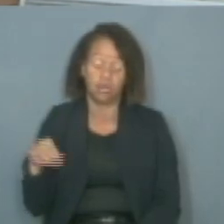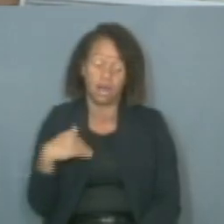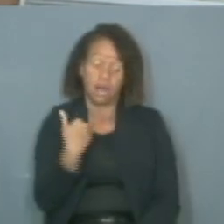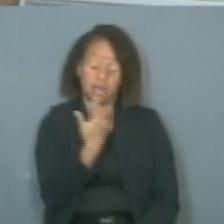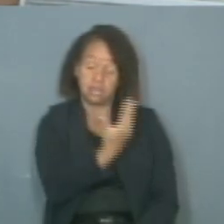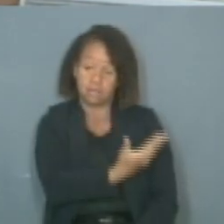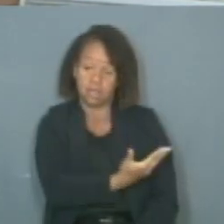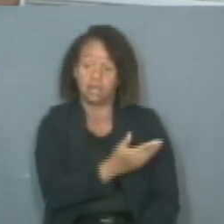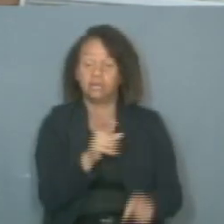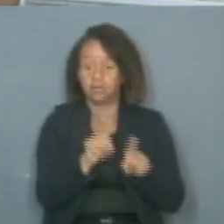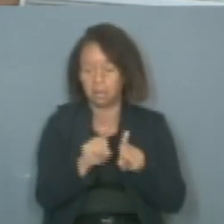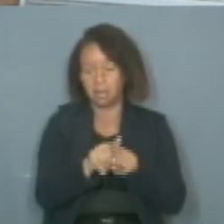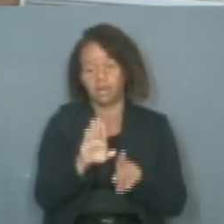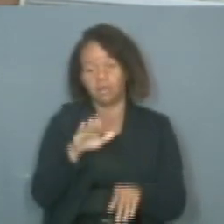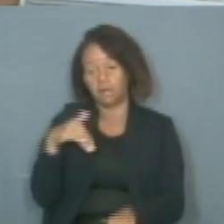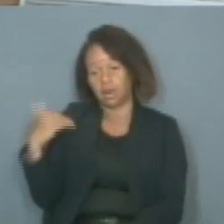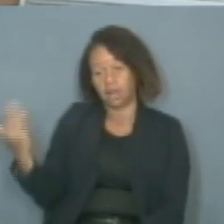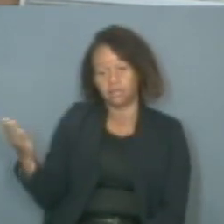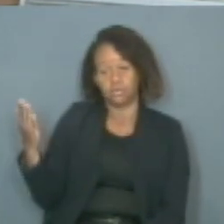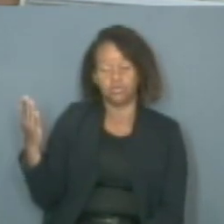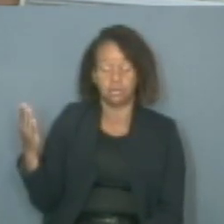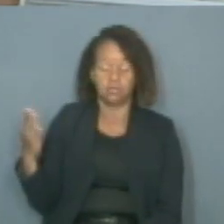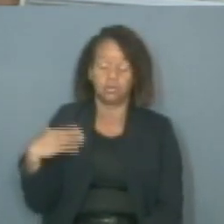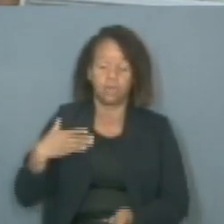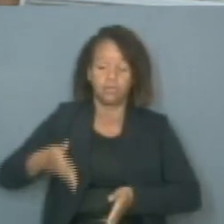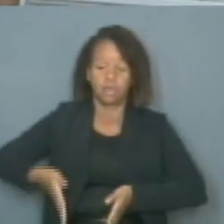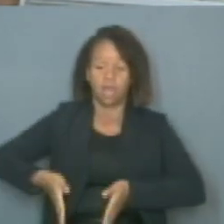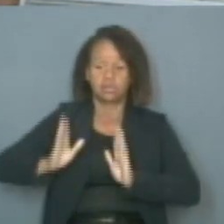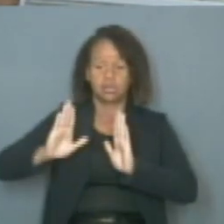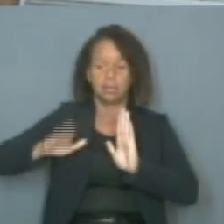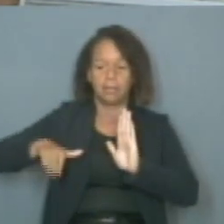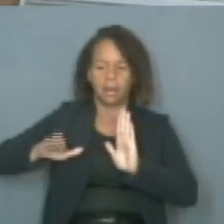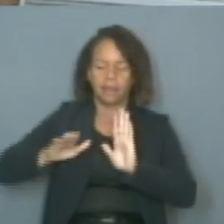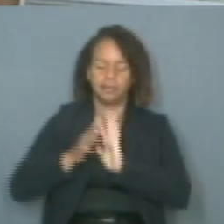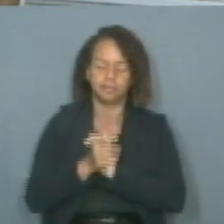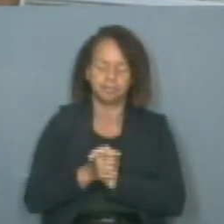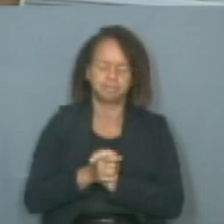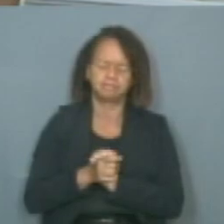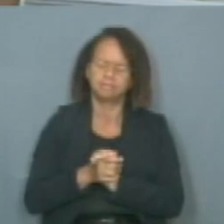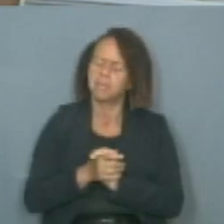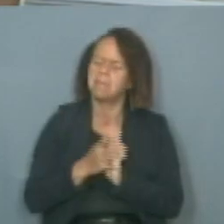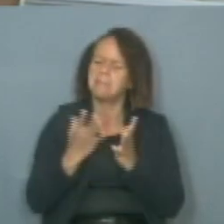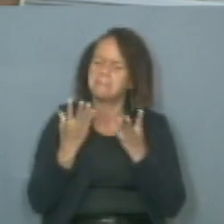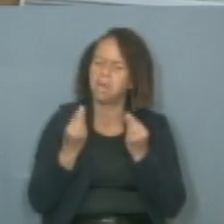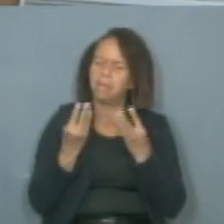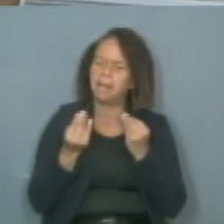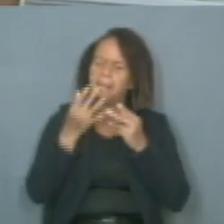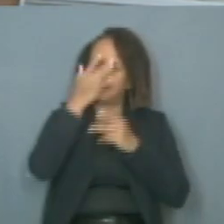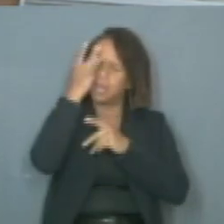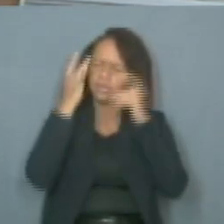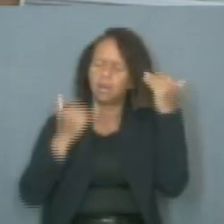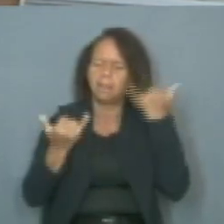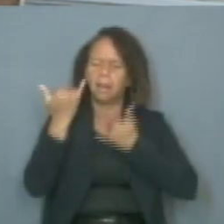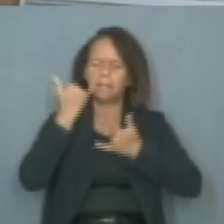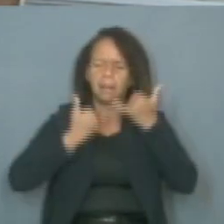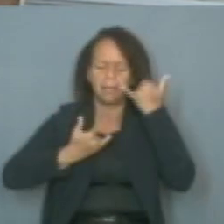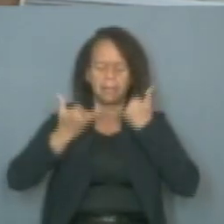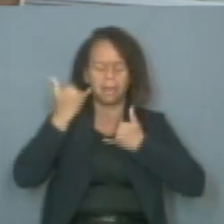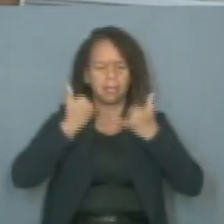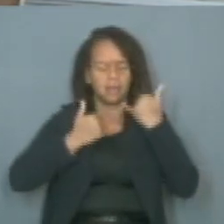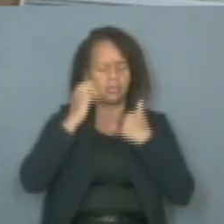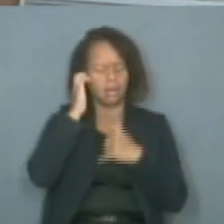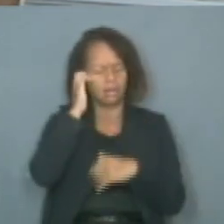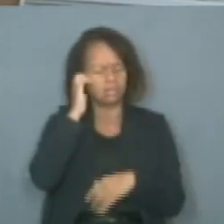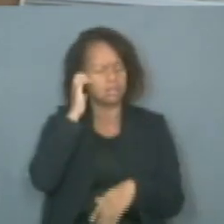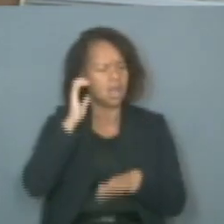esquerdo quanto do lado direito, onde fica o calçadão. E muitas pessoas me ligaram porque muitas